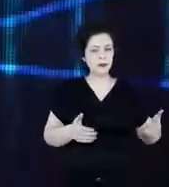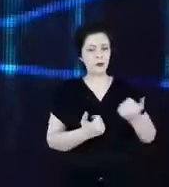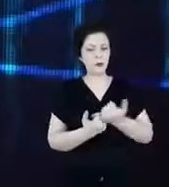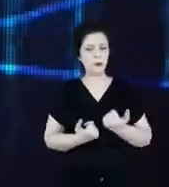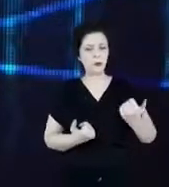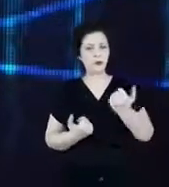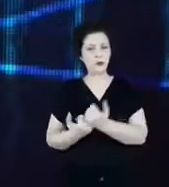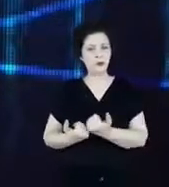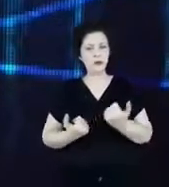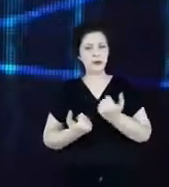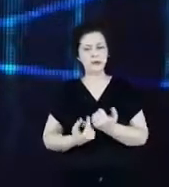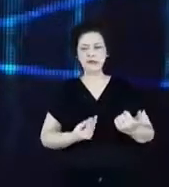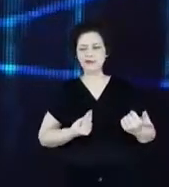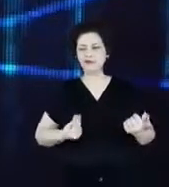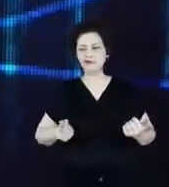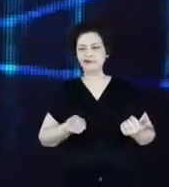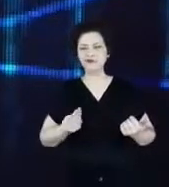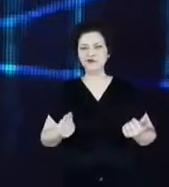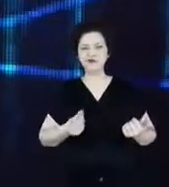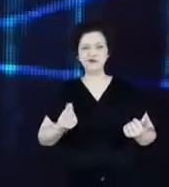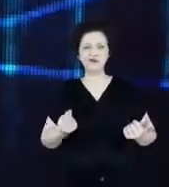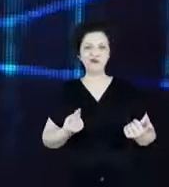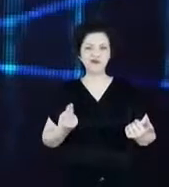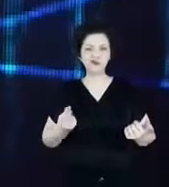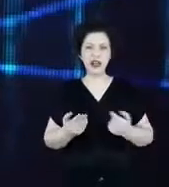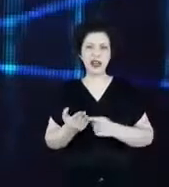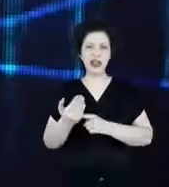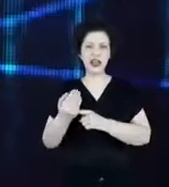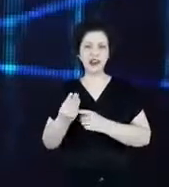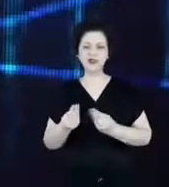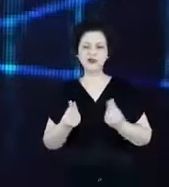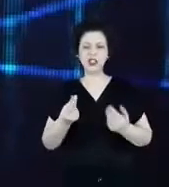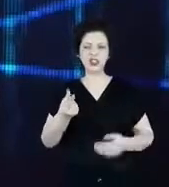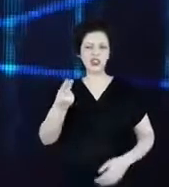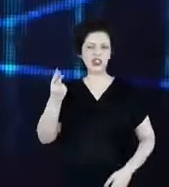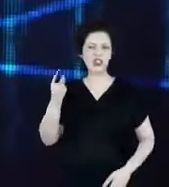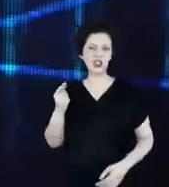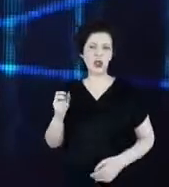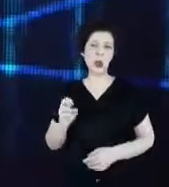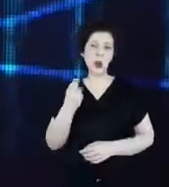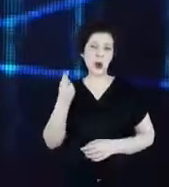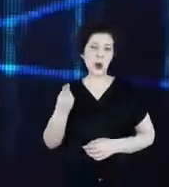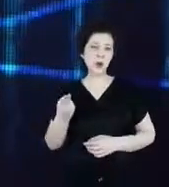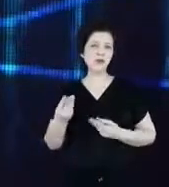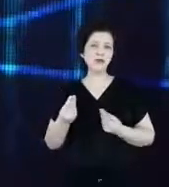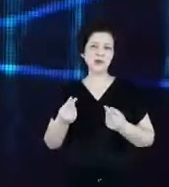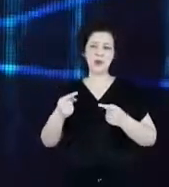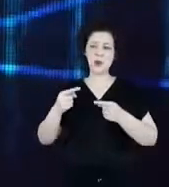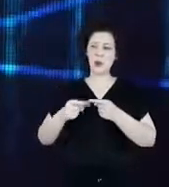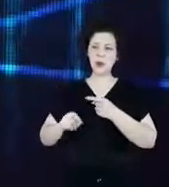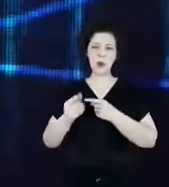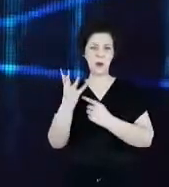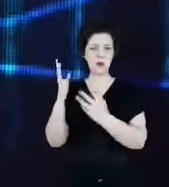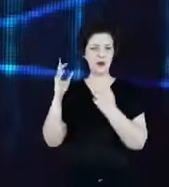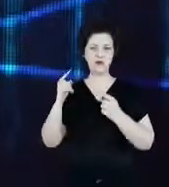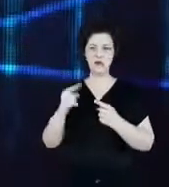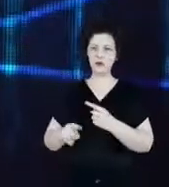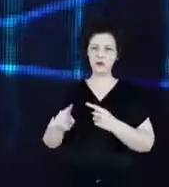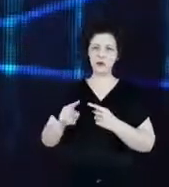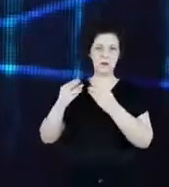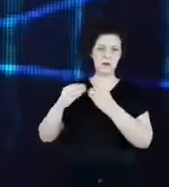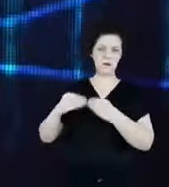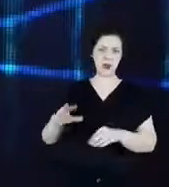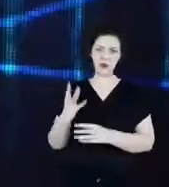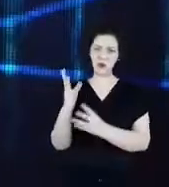usinas ineficientes, com tecnologias ultrapassadas, que usam combustíveis que não são mais adequados ambientalmente. E nós temos